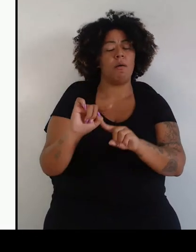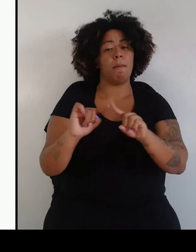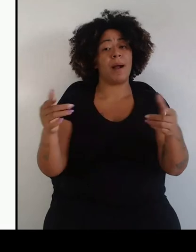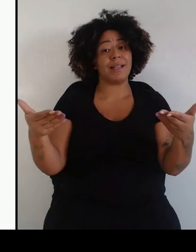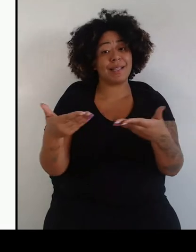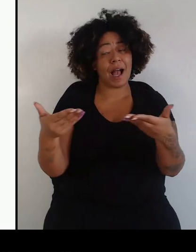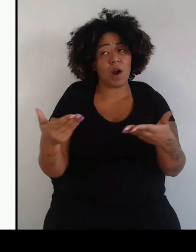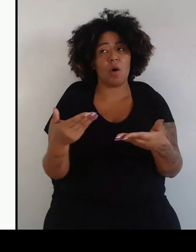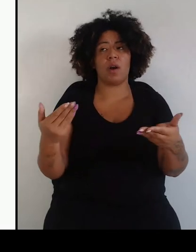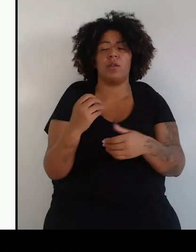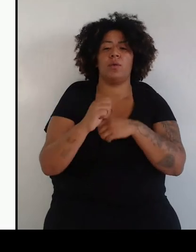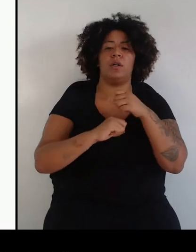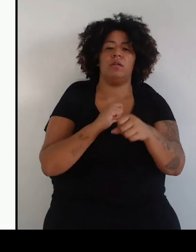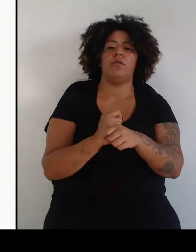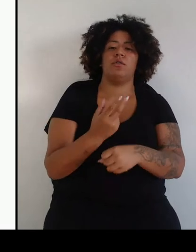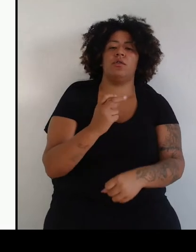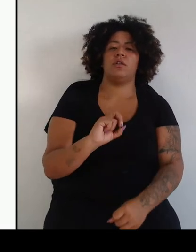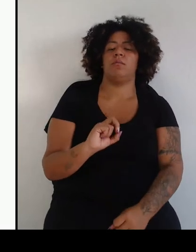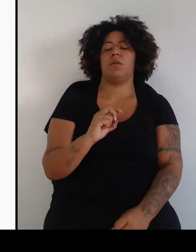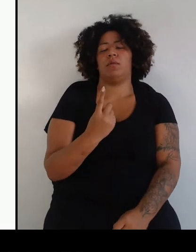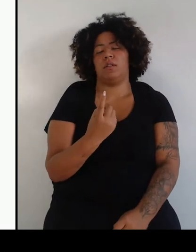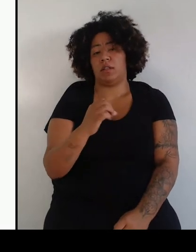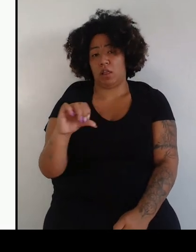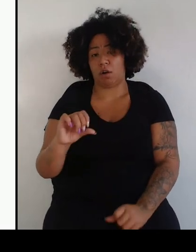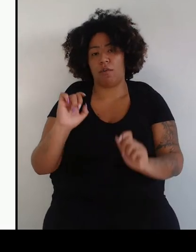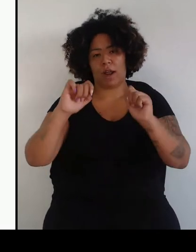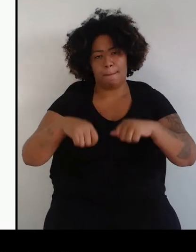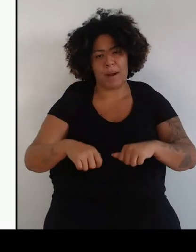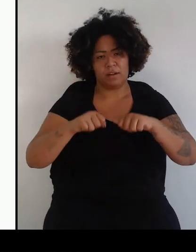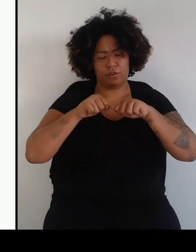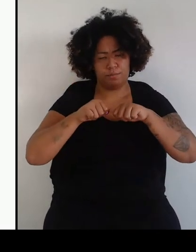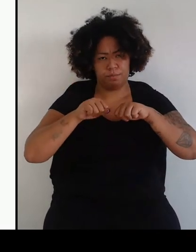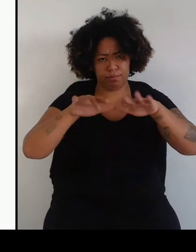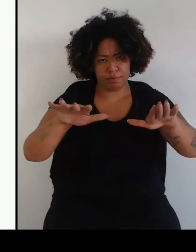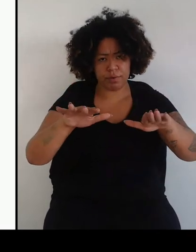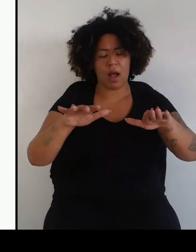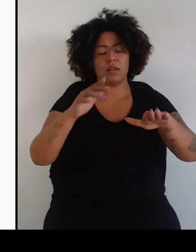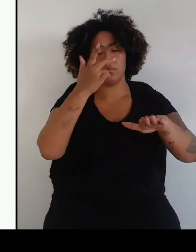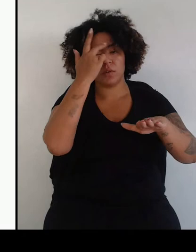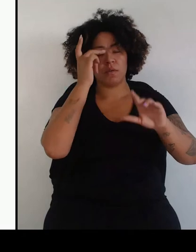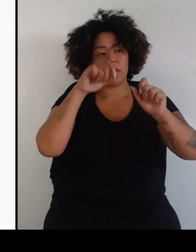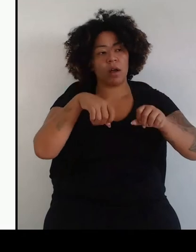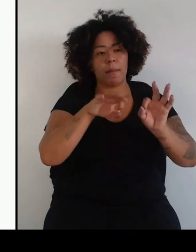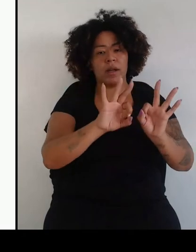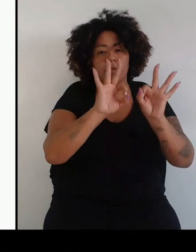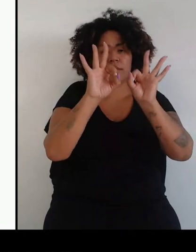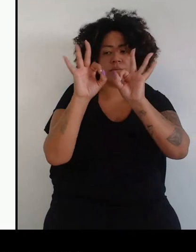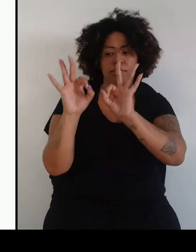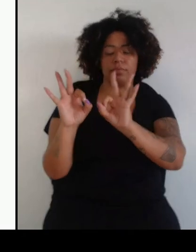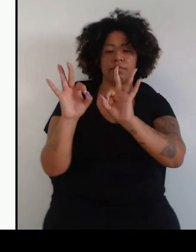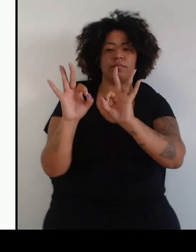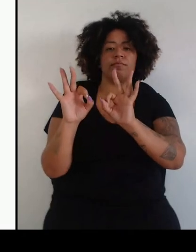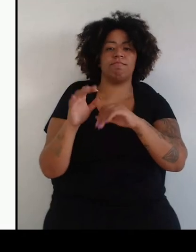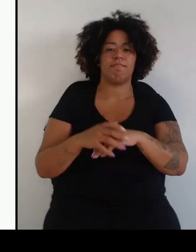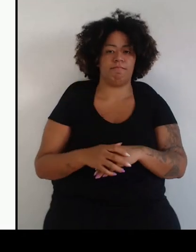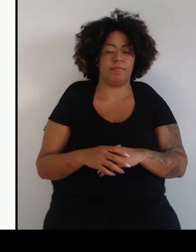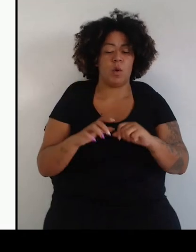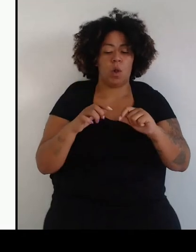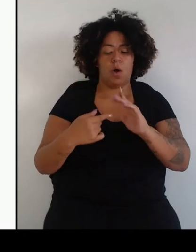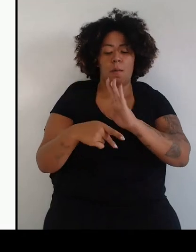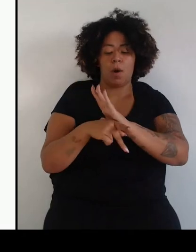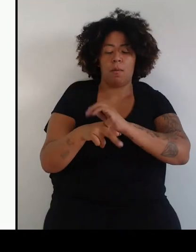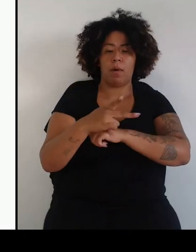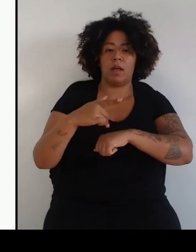essas obras foram vistas publicamente na exposição baconins em Londres